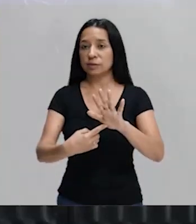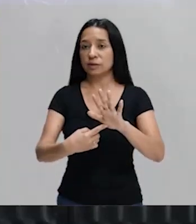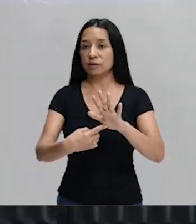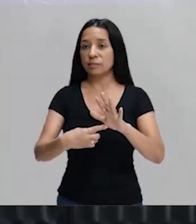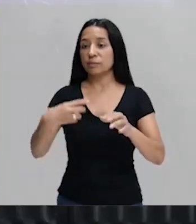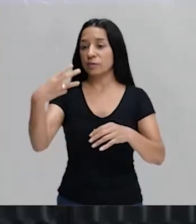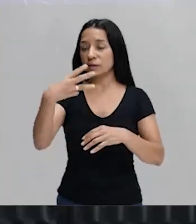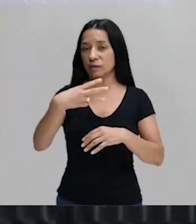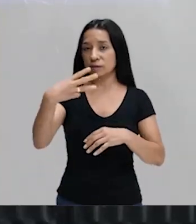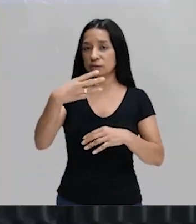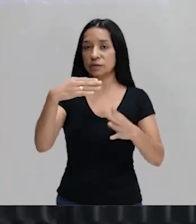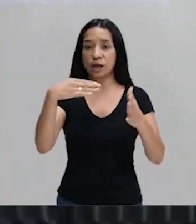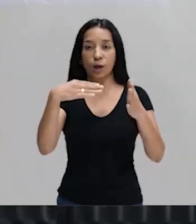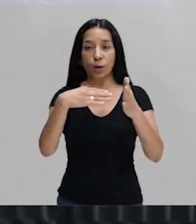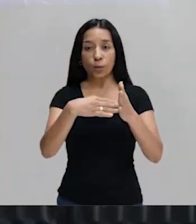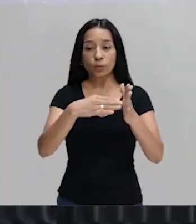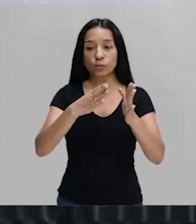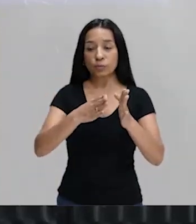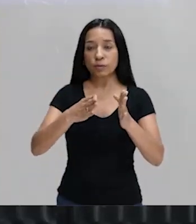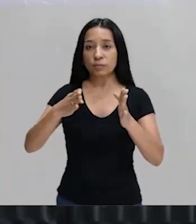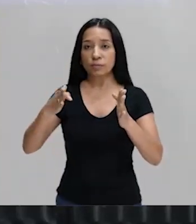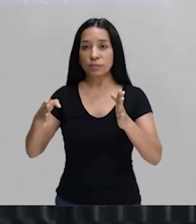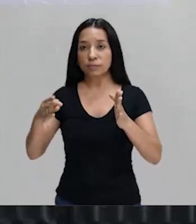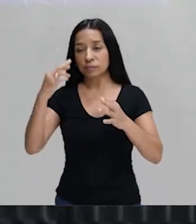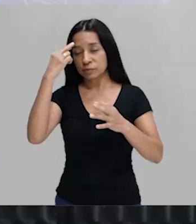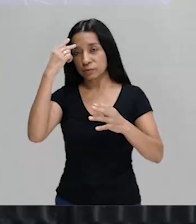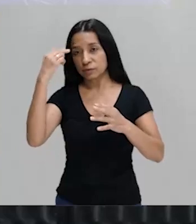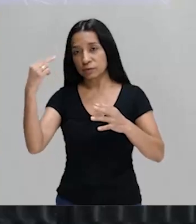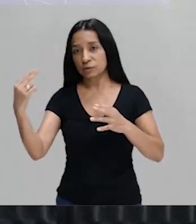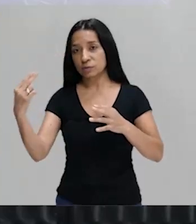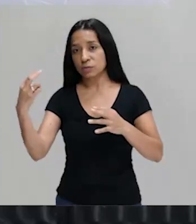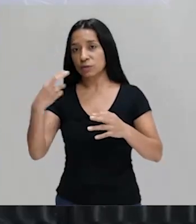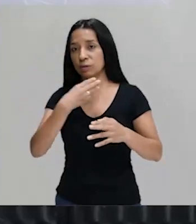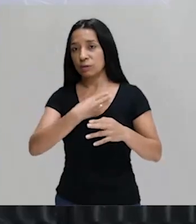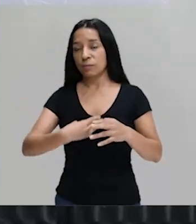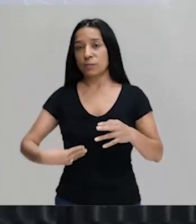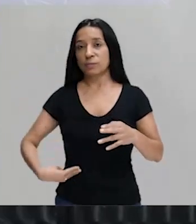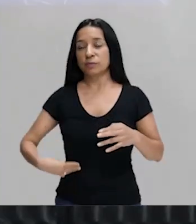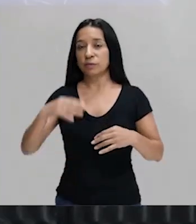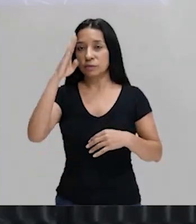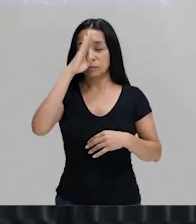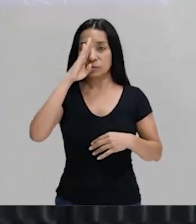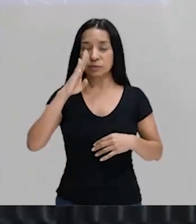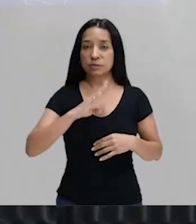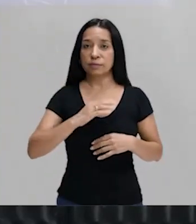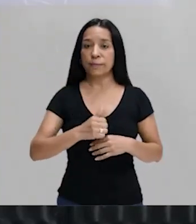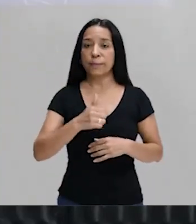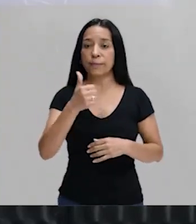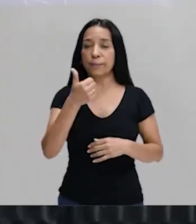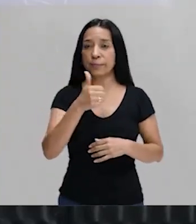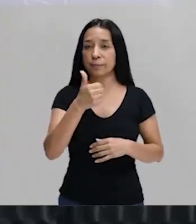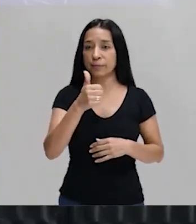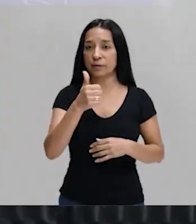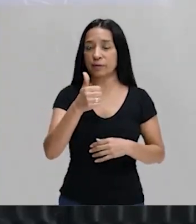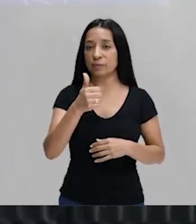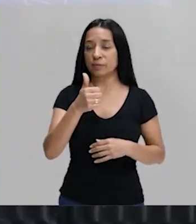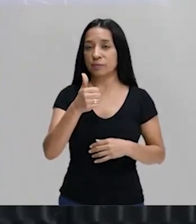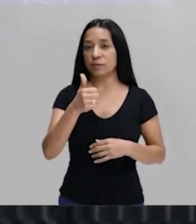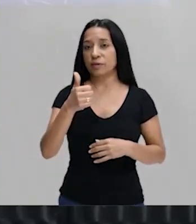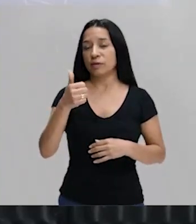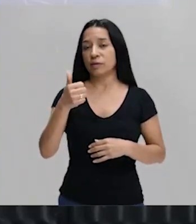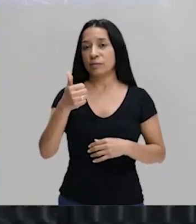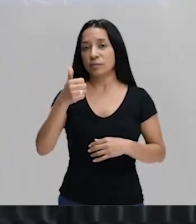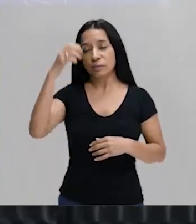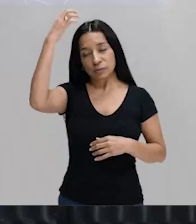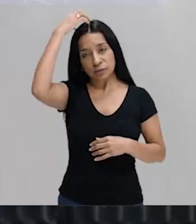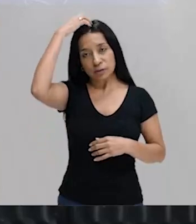fase da história da monarquia brasileira. A primeira fase foi o primeiro reinado, a segunda fase